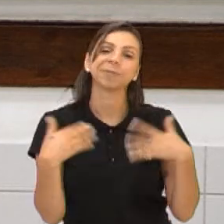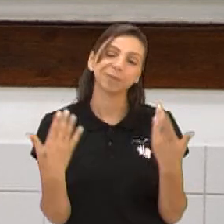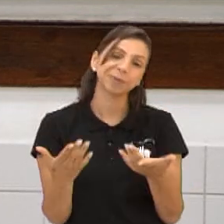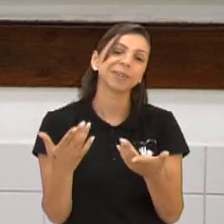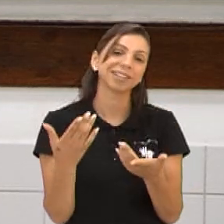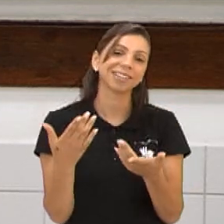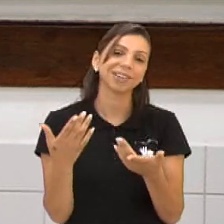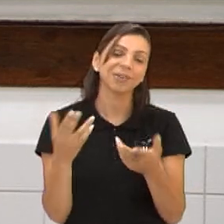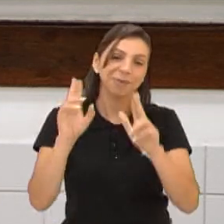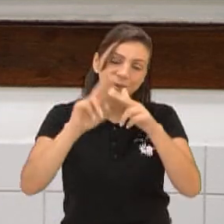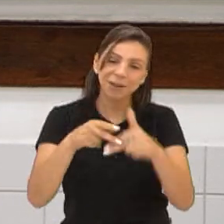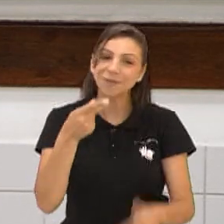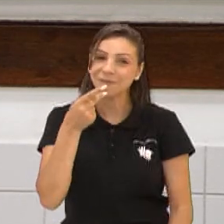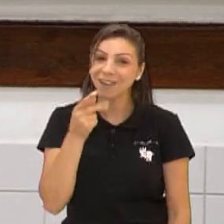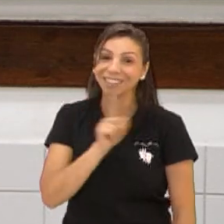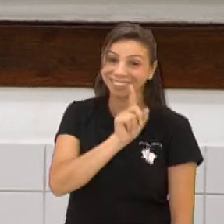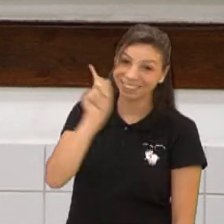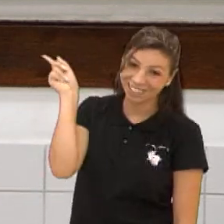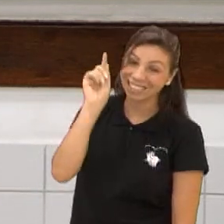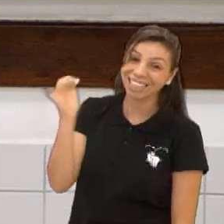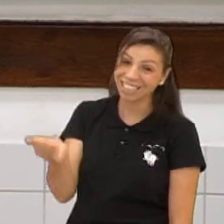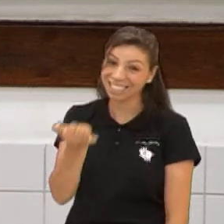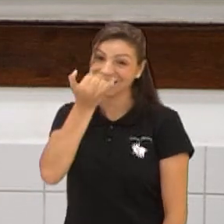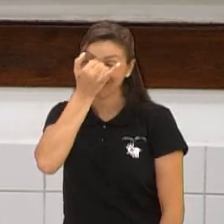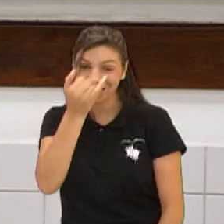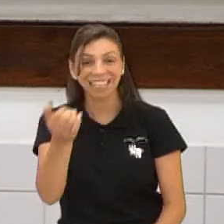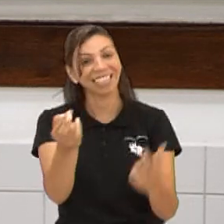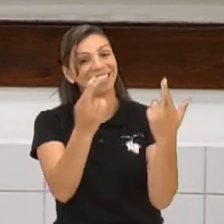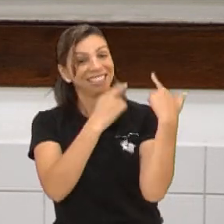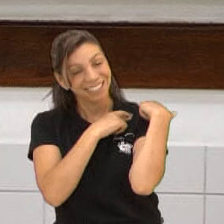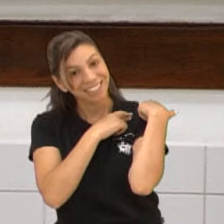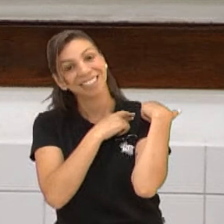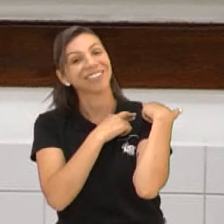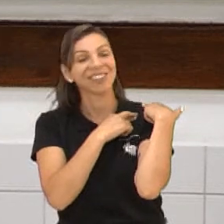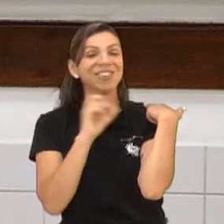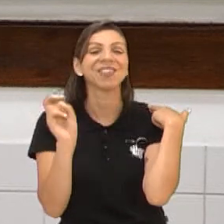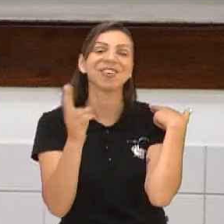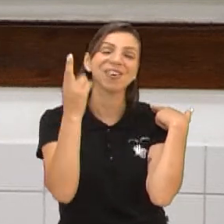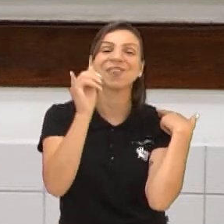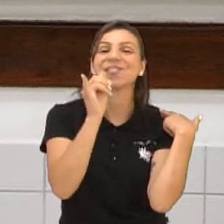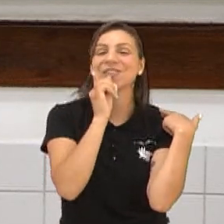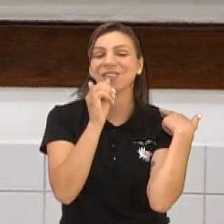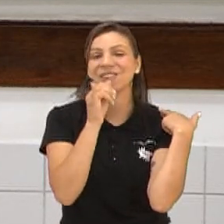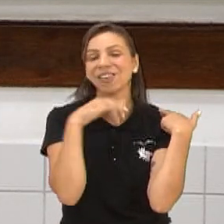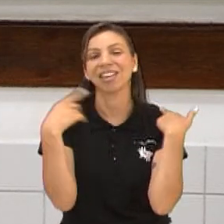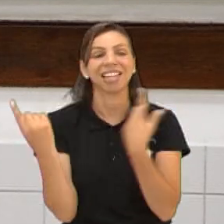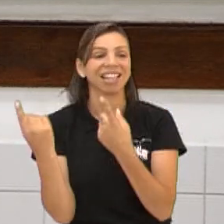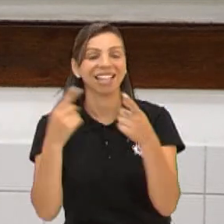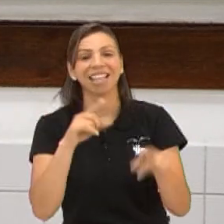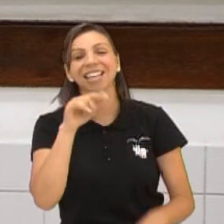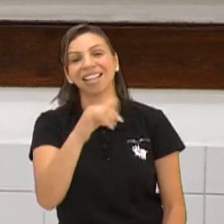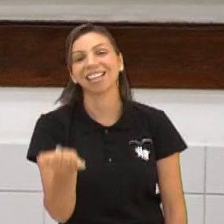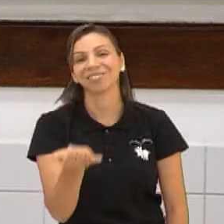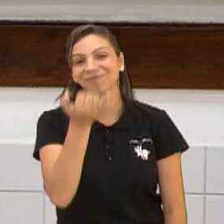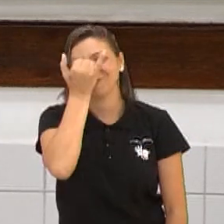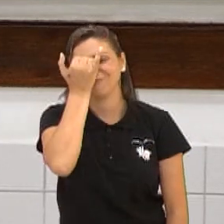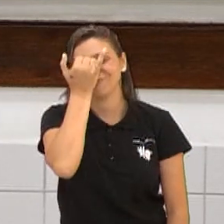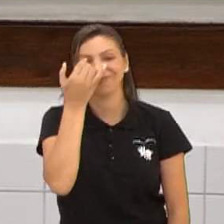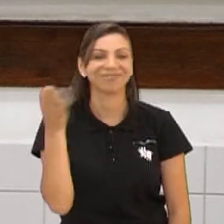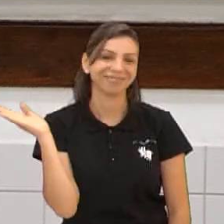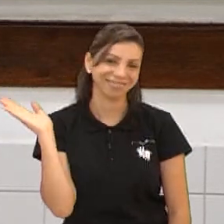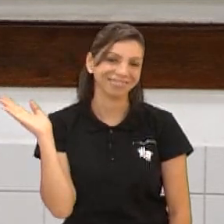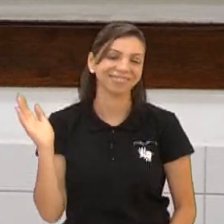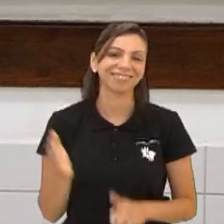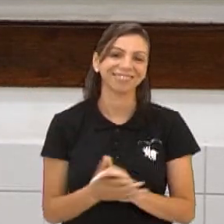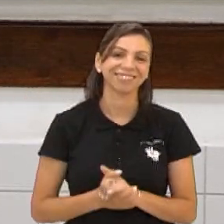o Mick Jagger foi considerado o responsável ou causador dessas derrotas por ser pé-frio